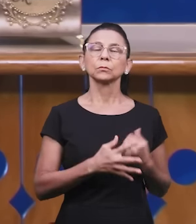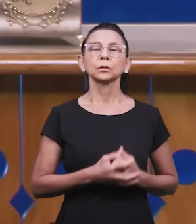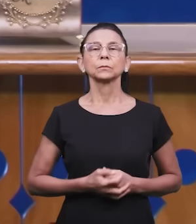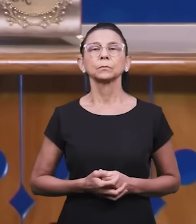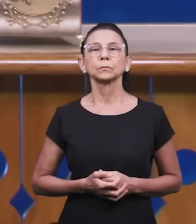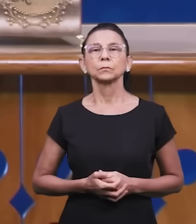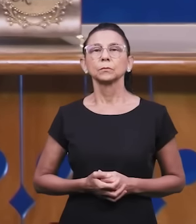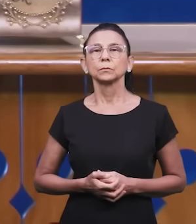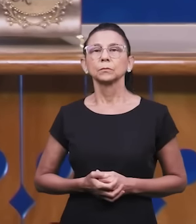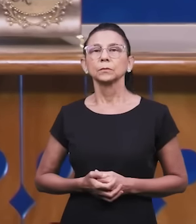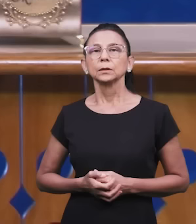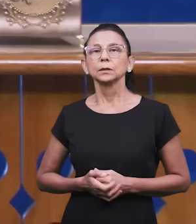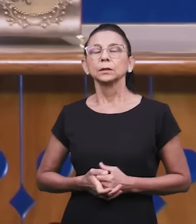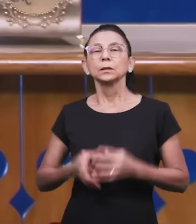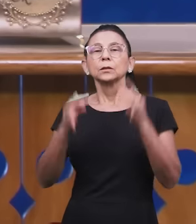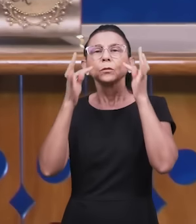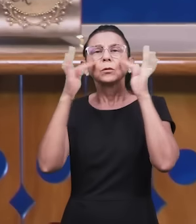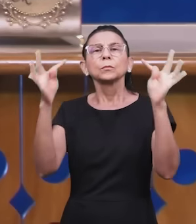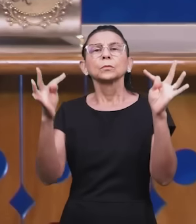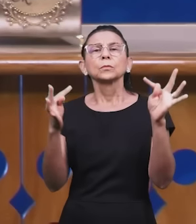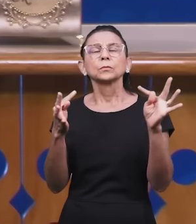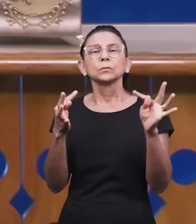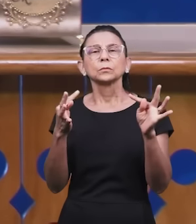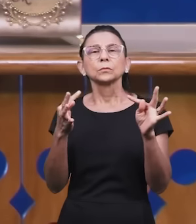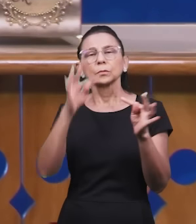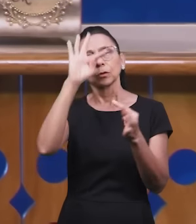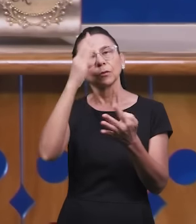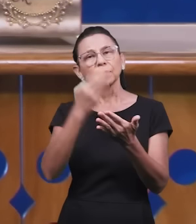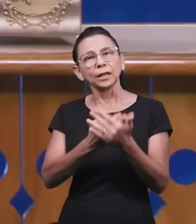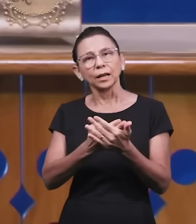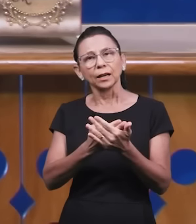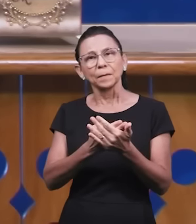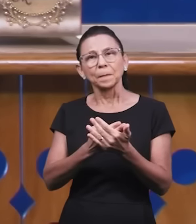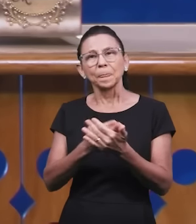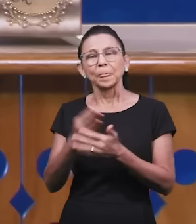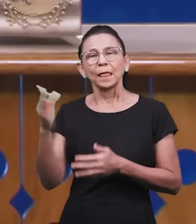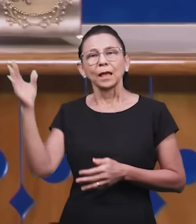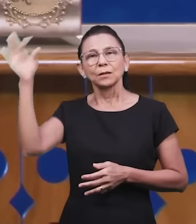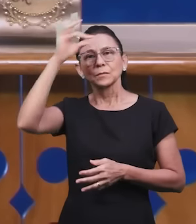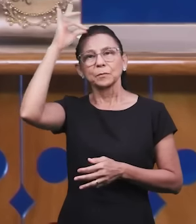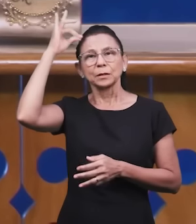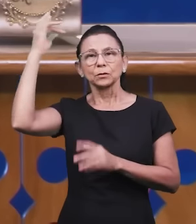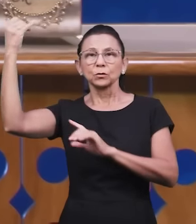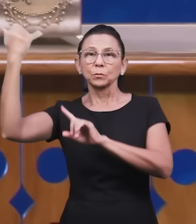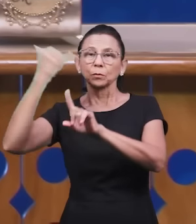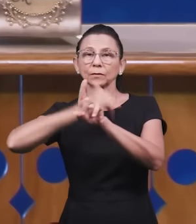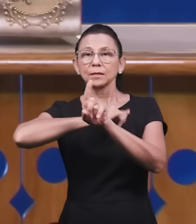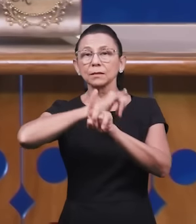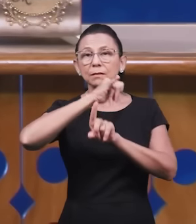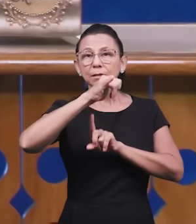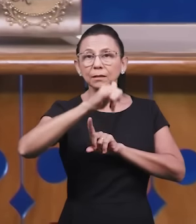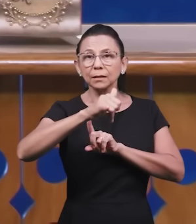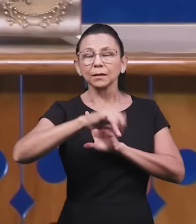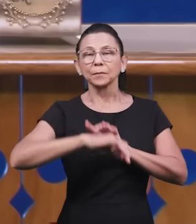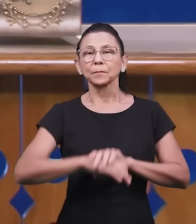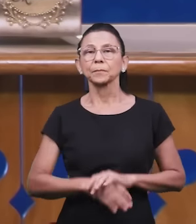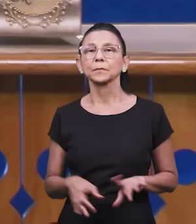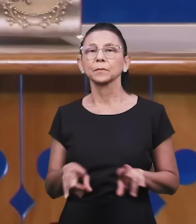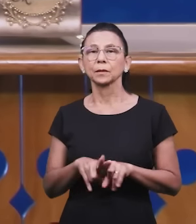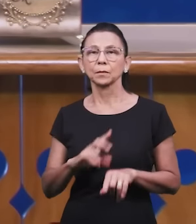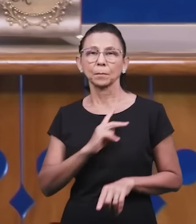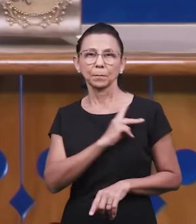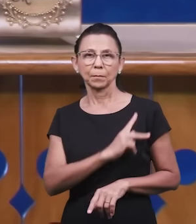testemunho dele é o espírito de profecia que está no nosso meio. E esse mistério está muito bem definido aqui pelo